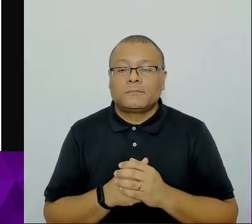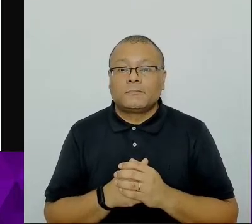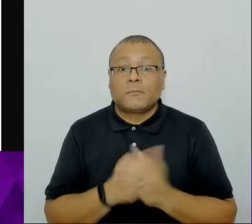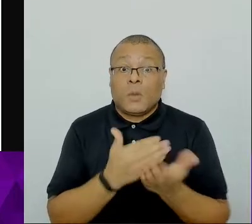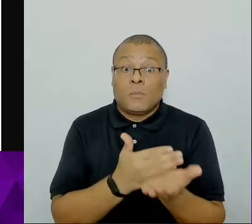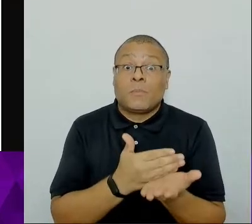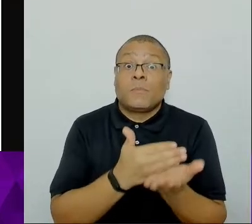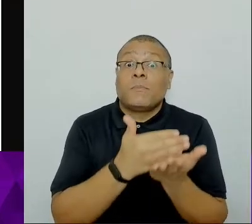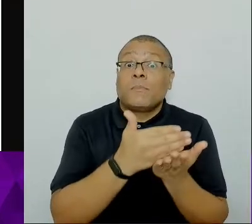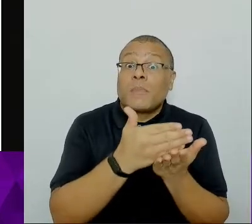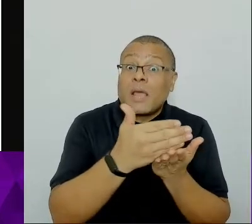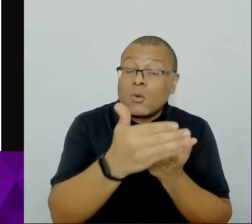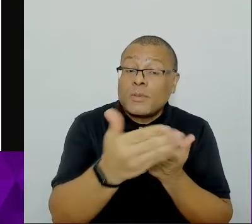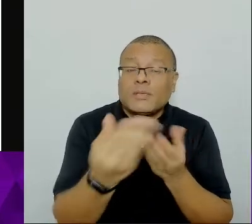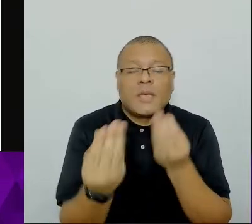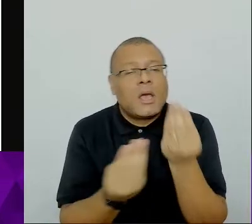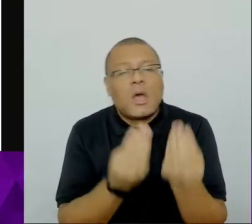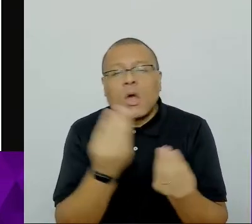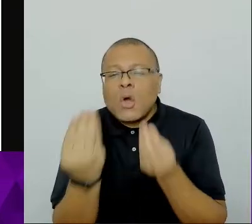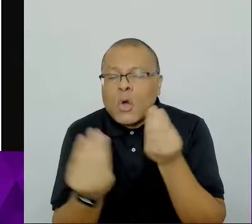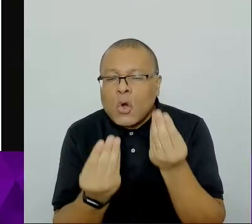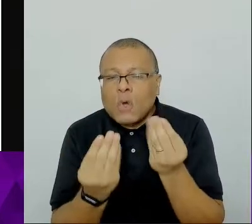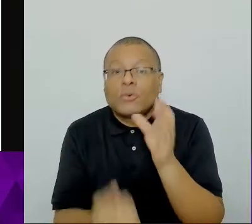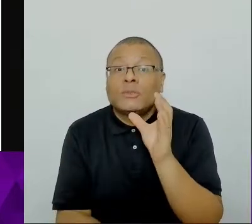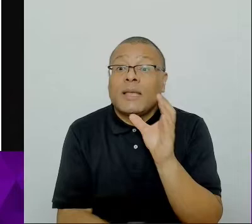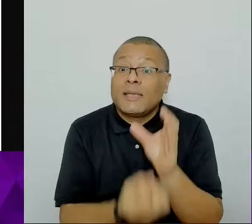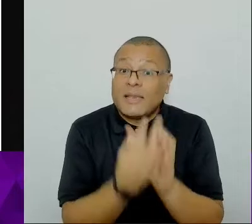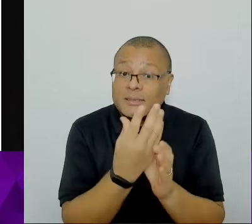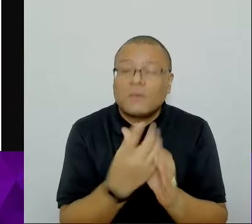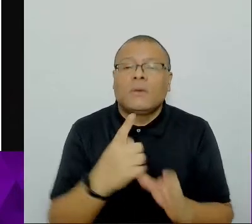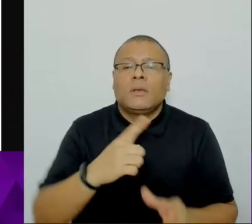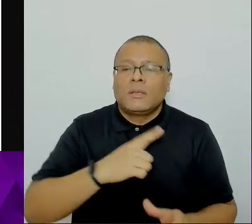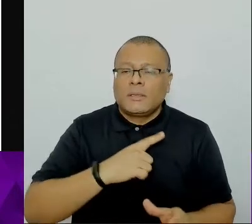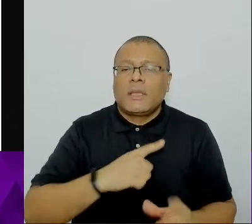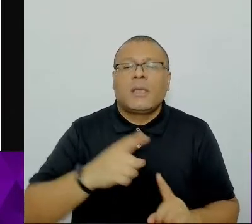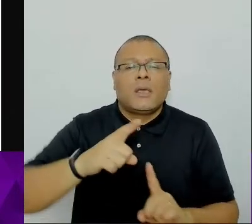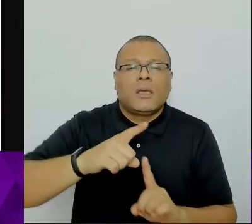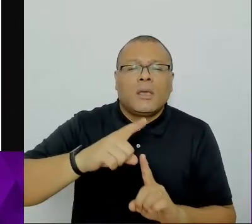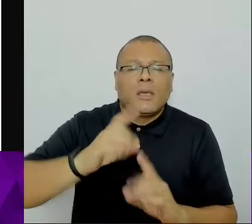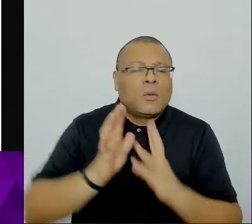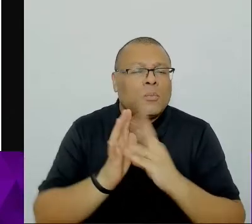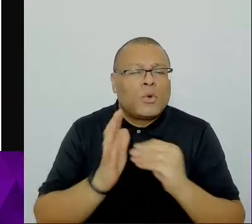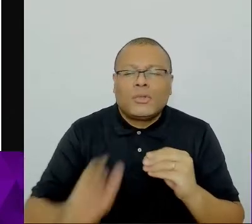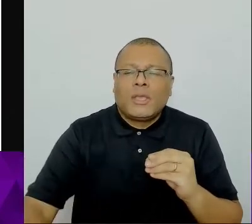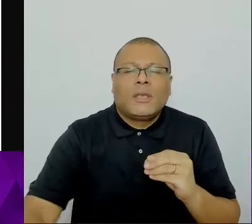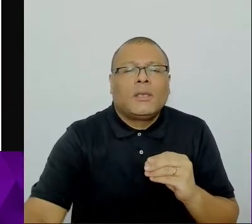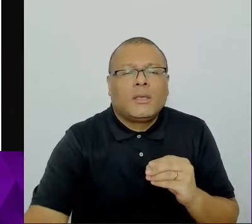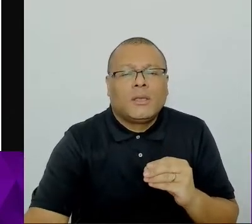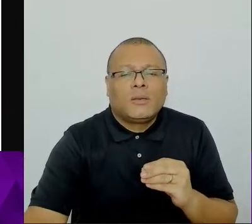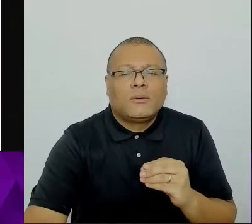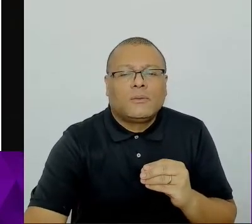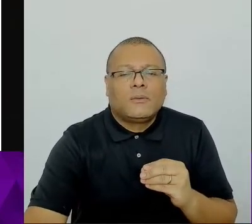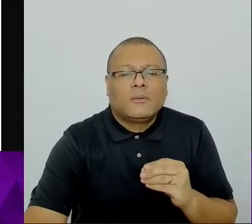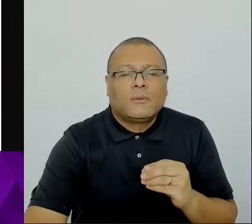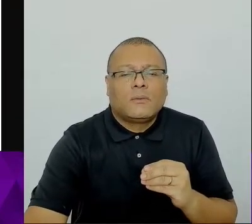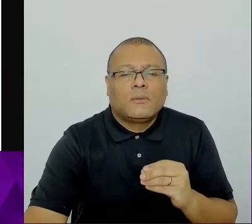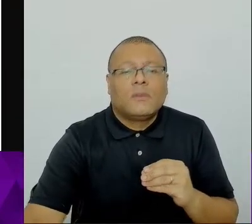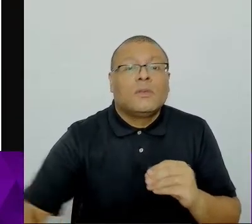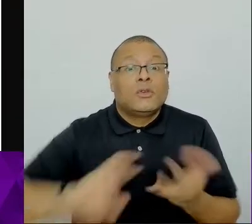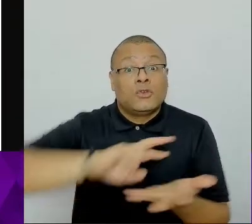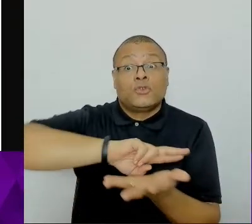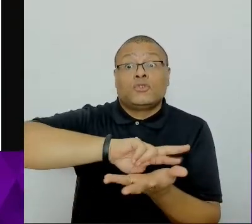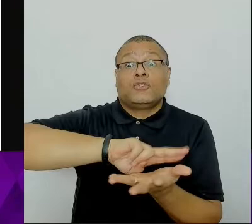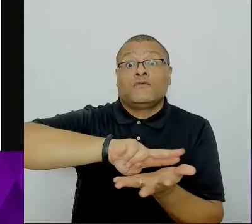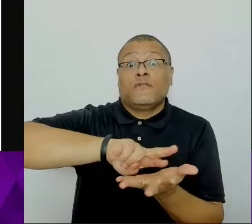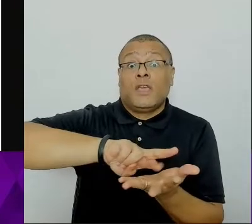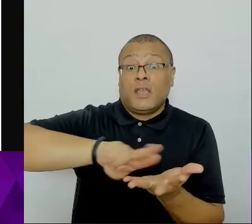começar, né, por onde começar no desenvolvimento. E aí a gente tem vários modelos que são estado da arte dentro